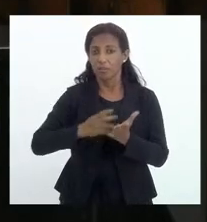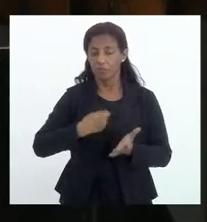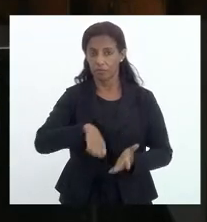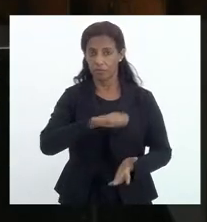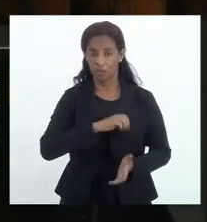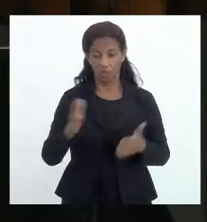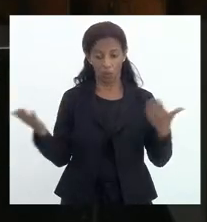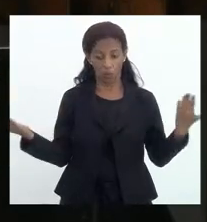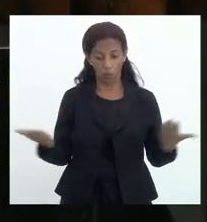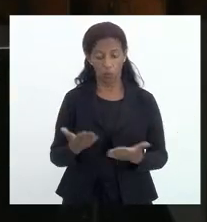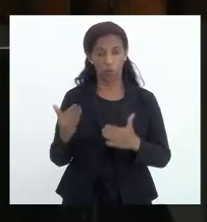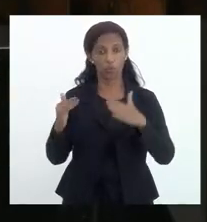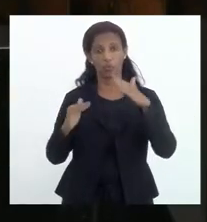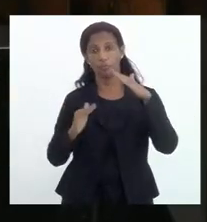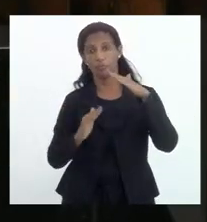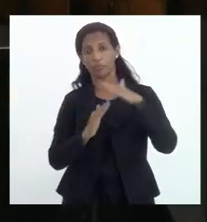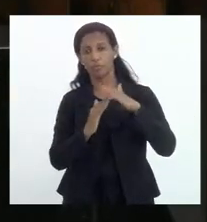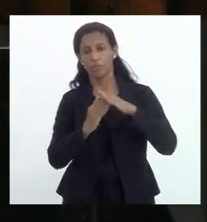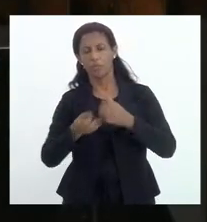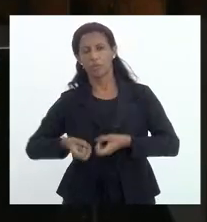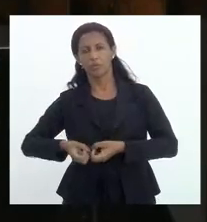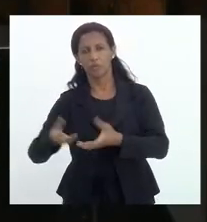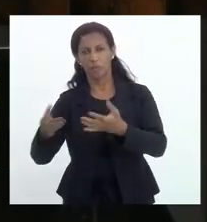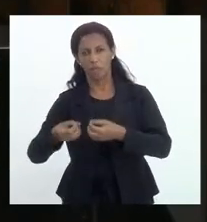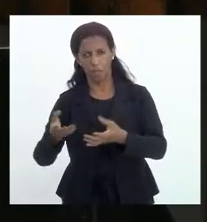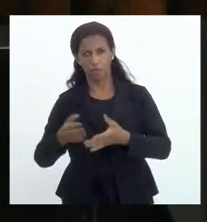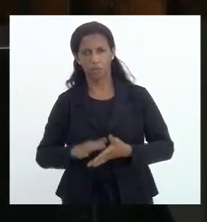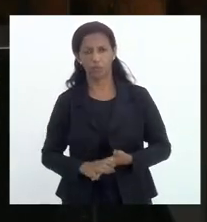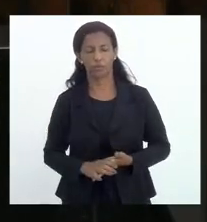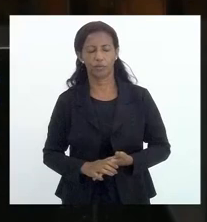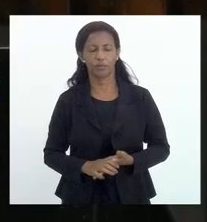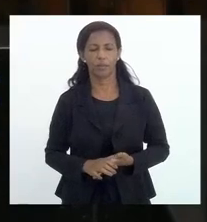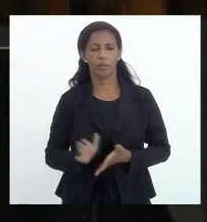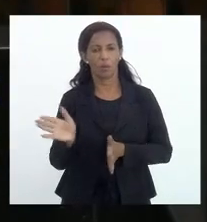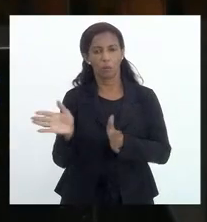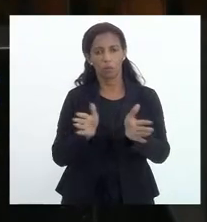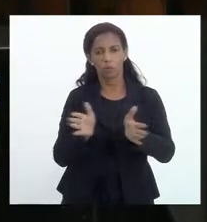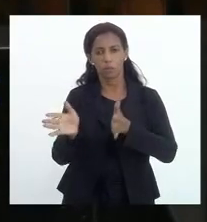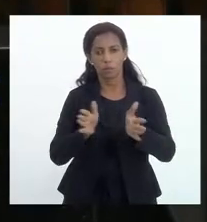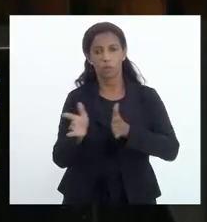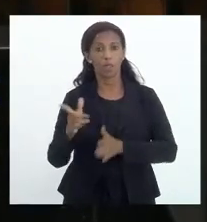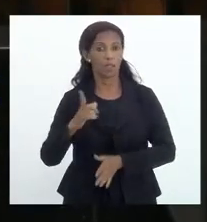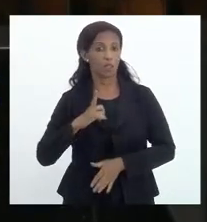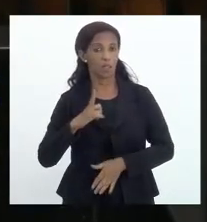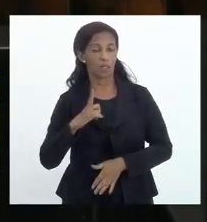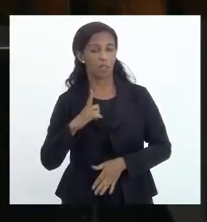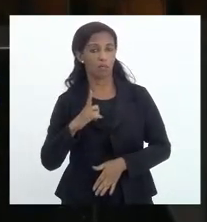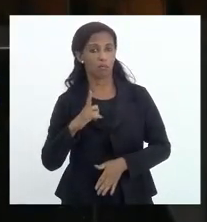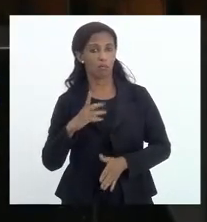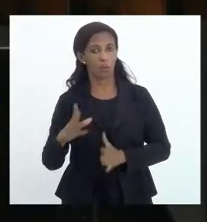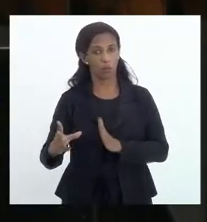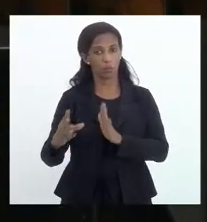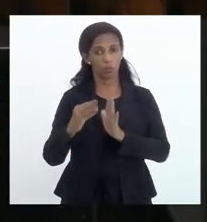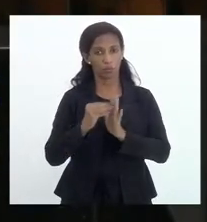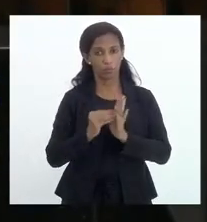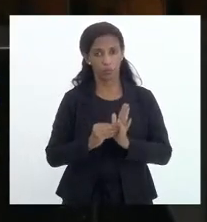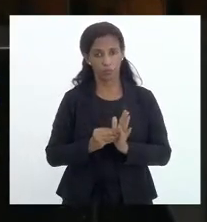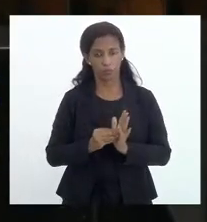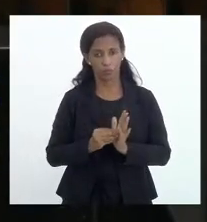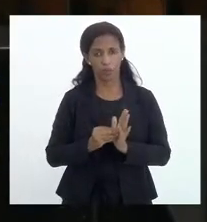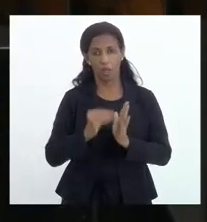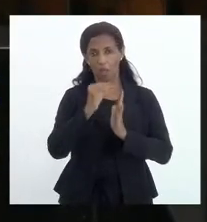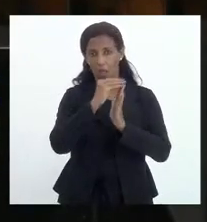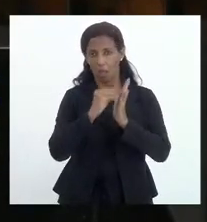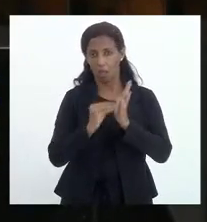hoje especificamente do teto de gastos, que é um dos seus eixos, né, que constituem, né, a